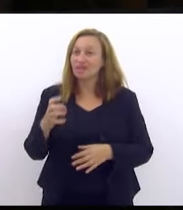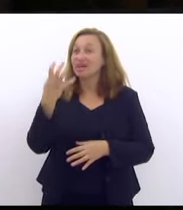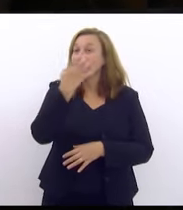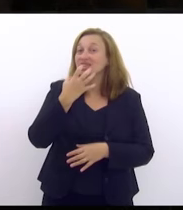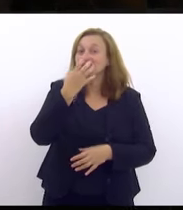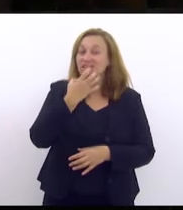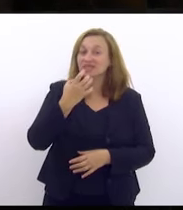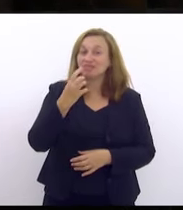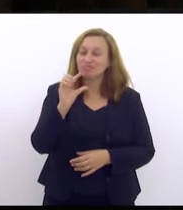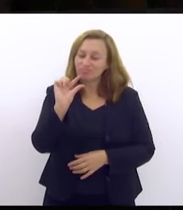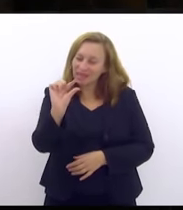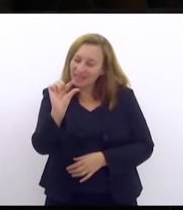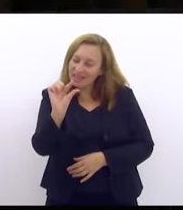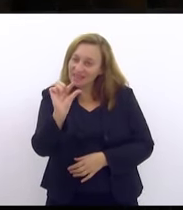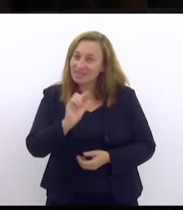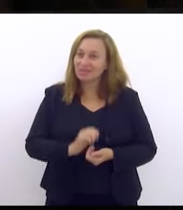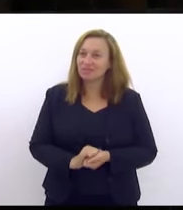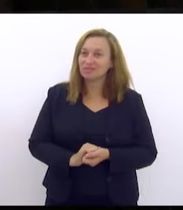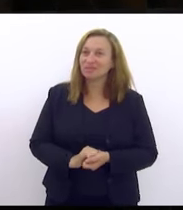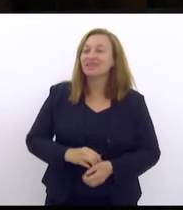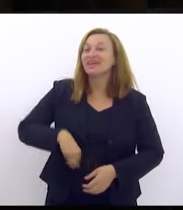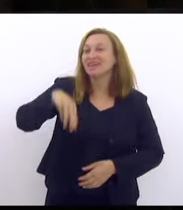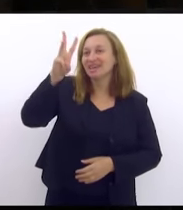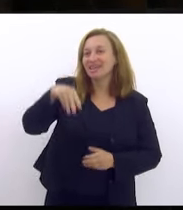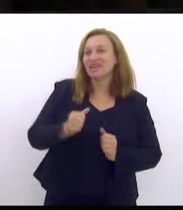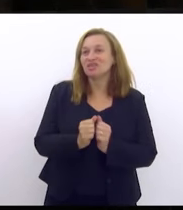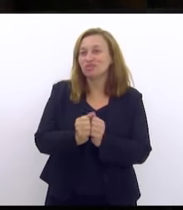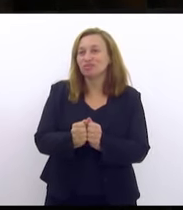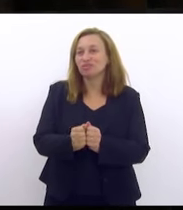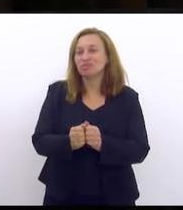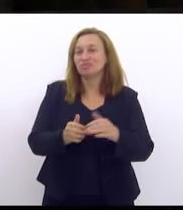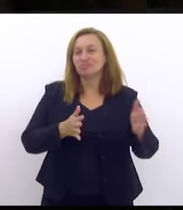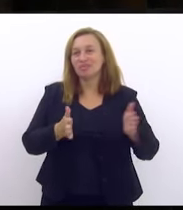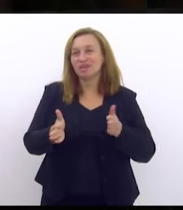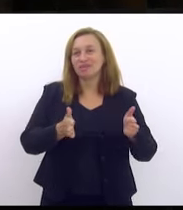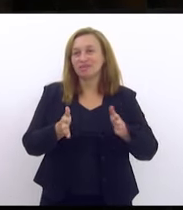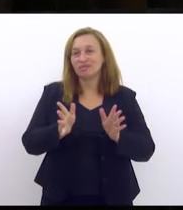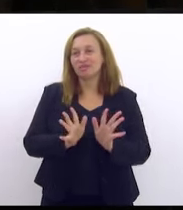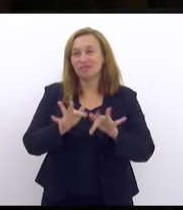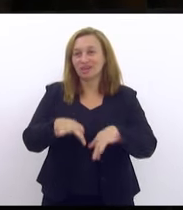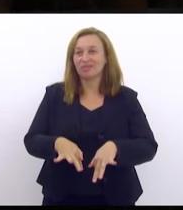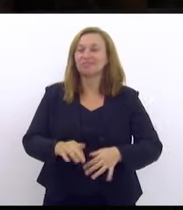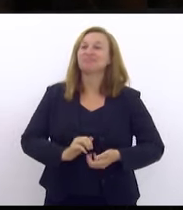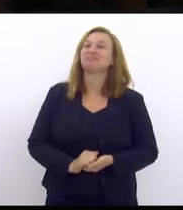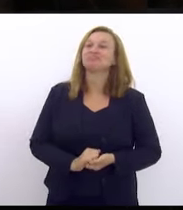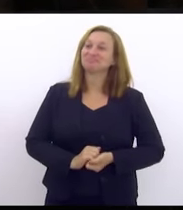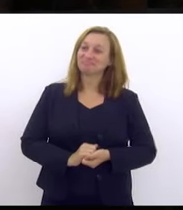refrão aqui para quem está comigo hoje no expediente final. Então, diz assim: